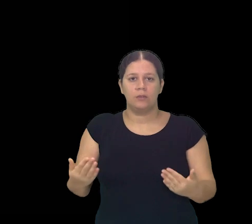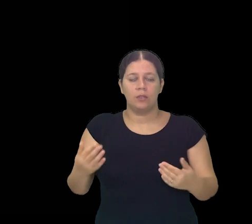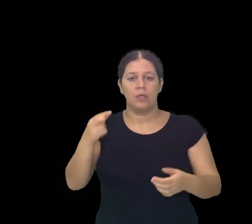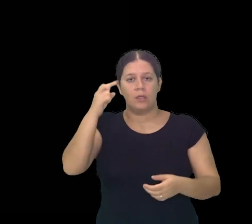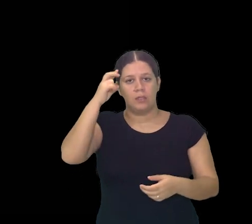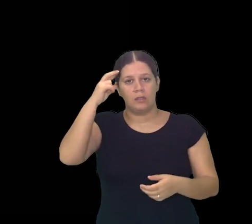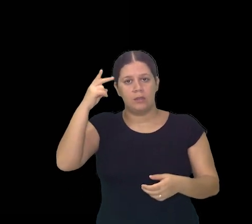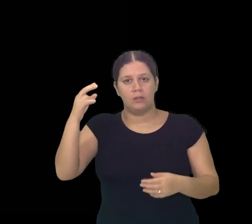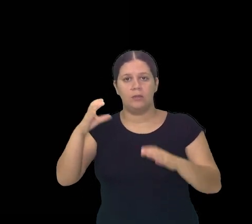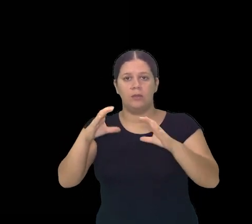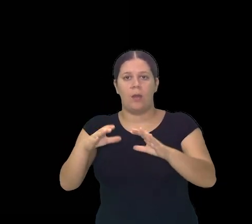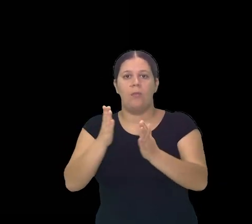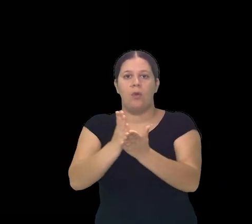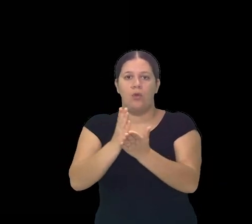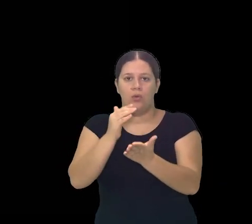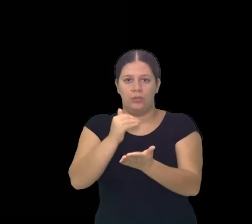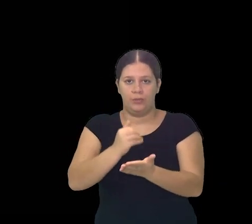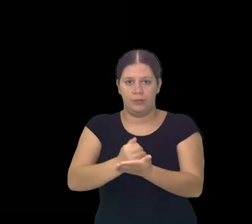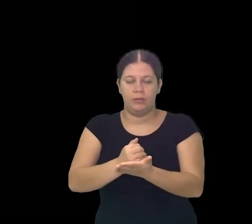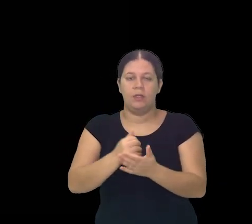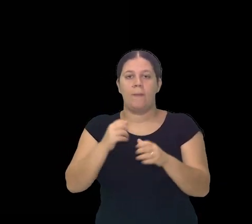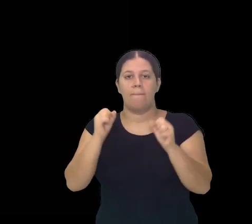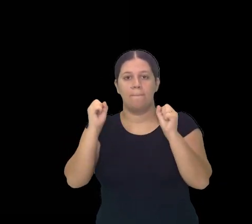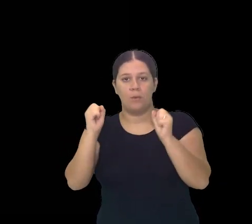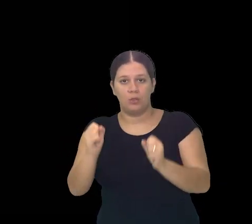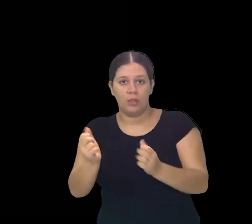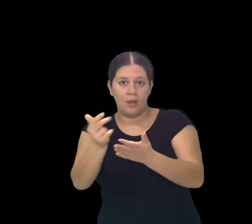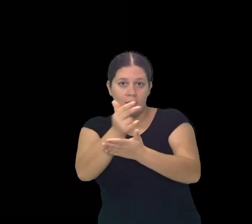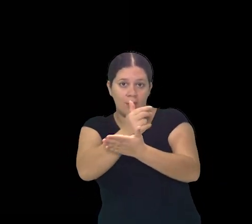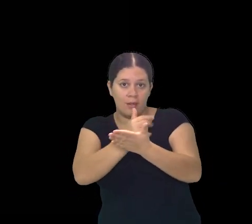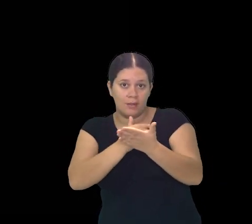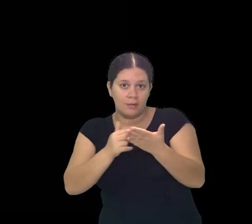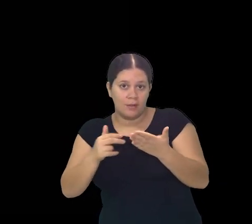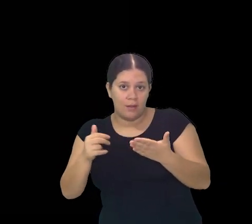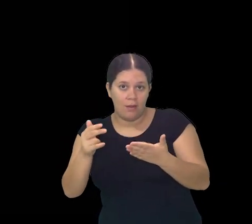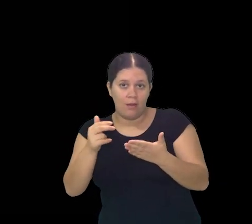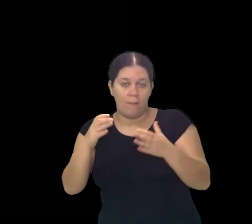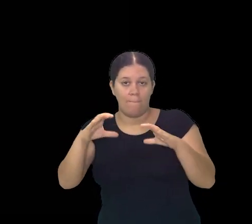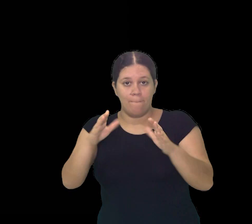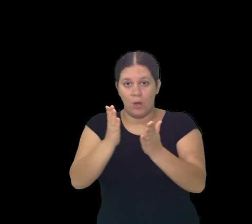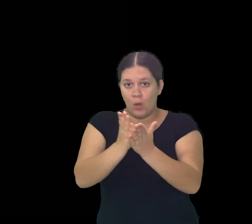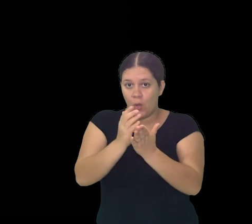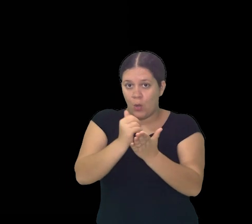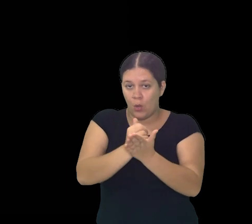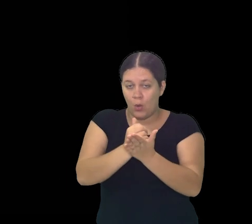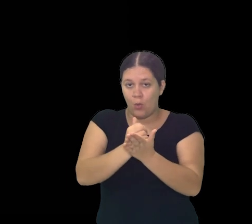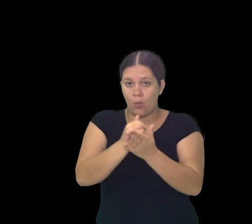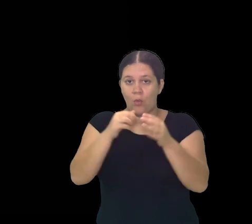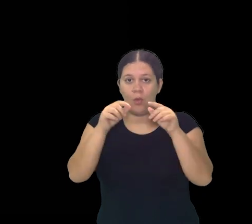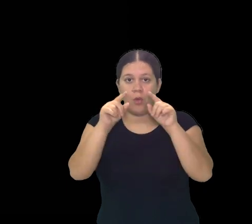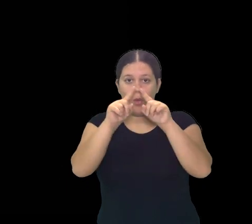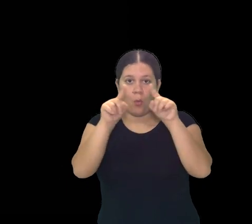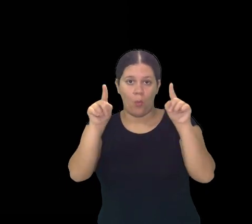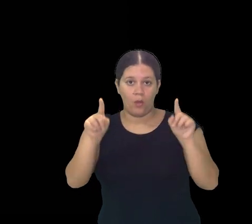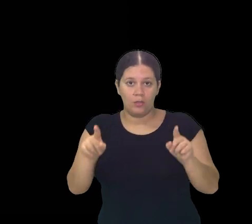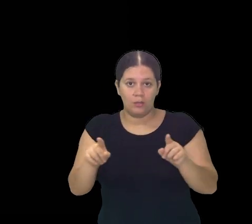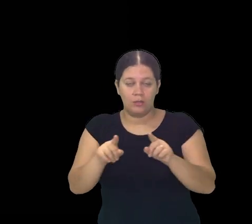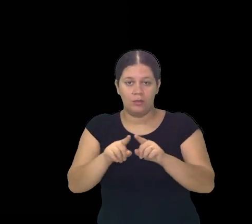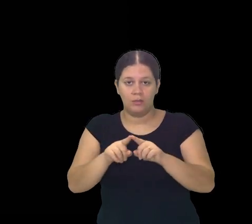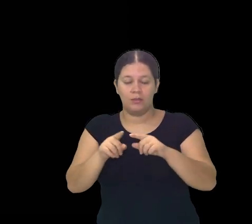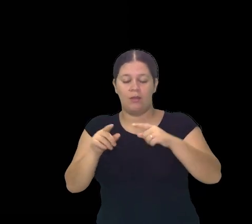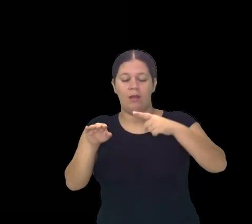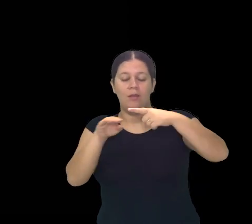Então vamos imaginar uma torta assim. Podemos desenhar uma torta quadrada. Então, é isso que